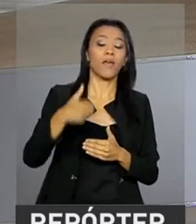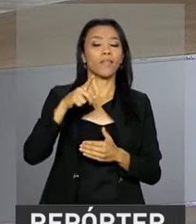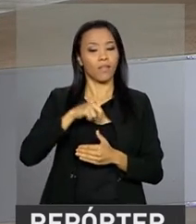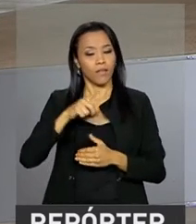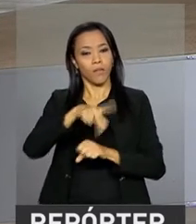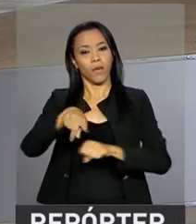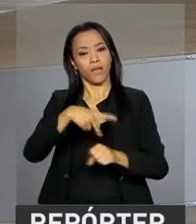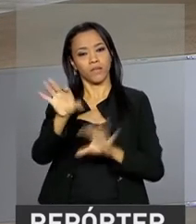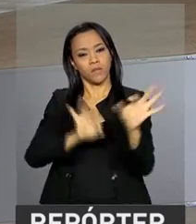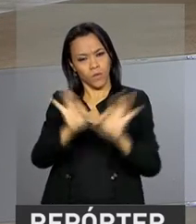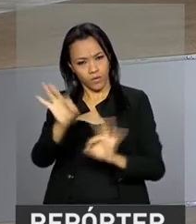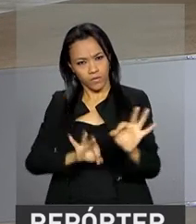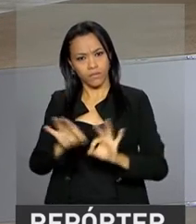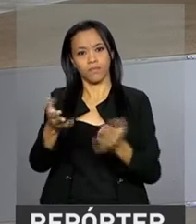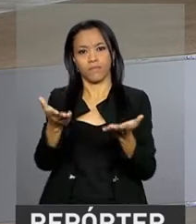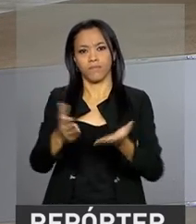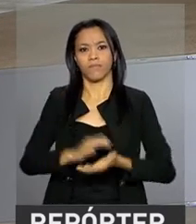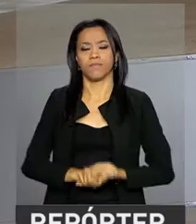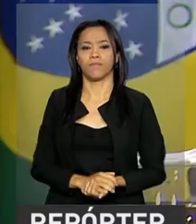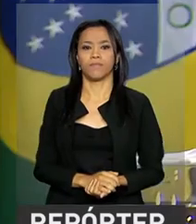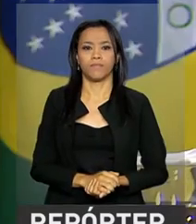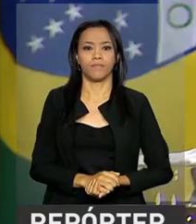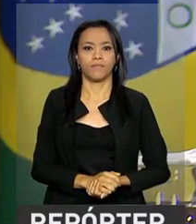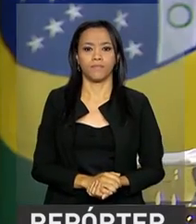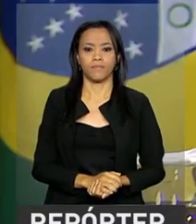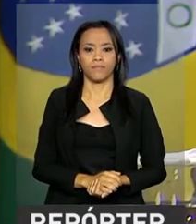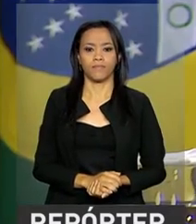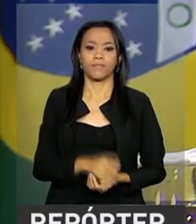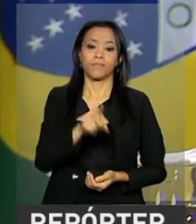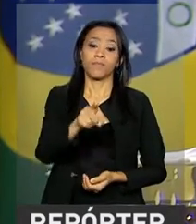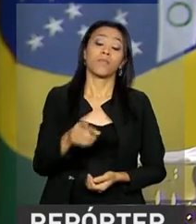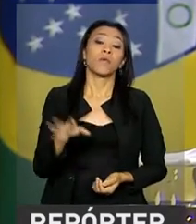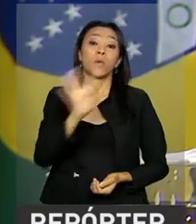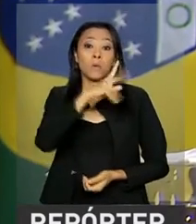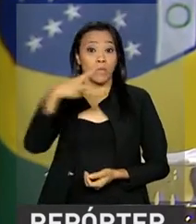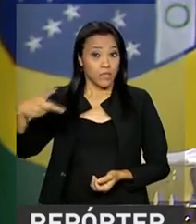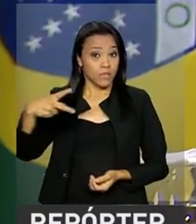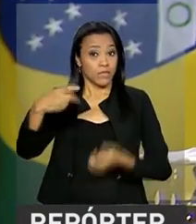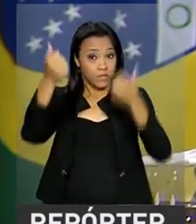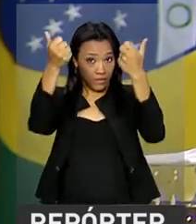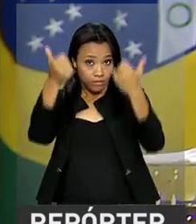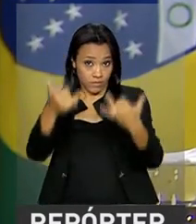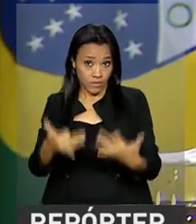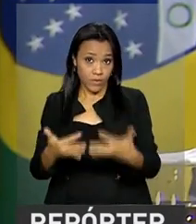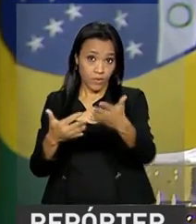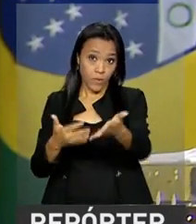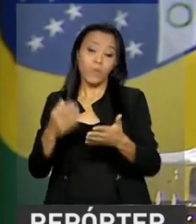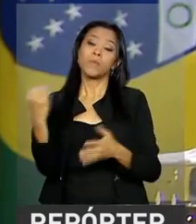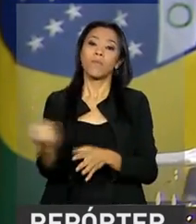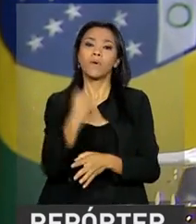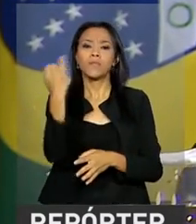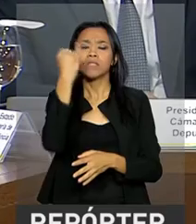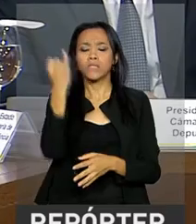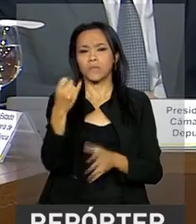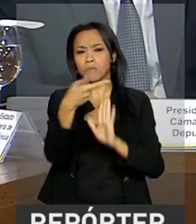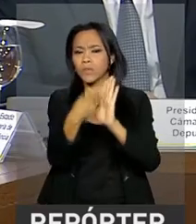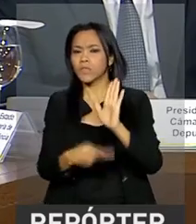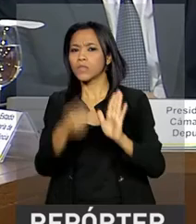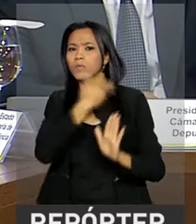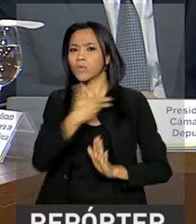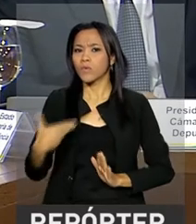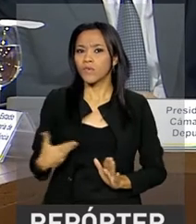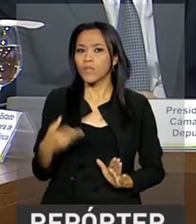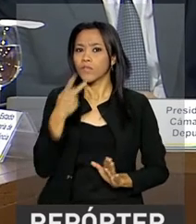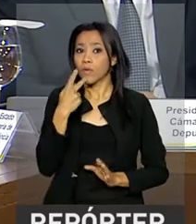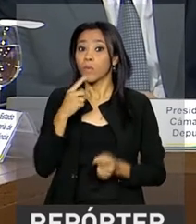inteiramente reformulado presidente michel temer falou sobre a importância do projeto para o governo e destacou o